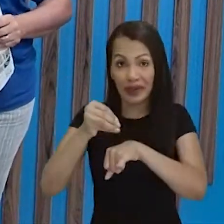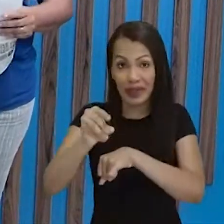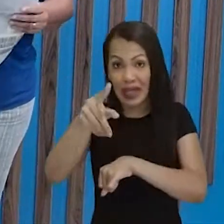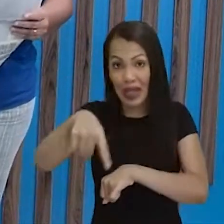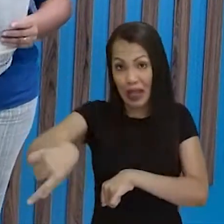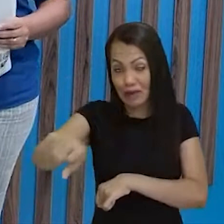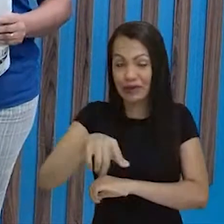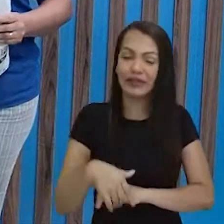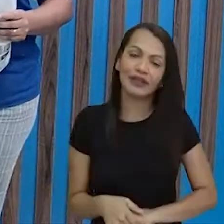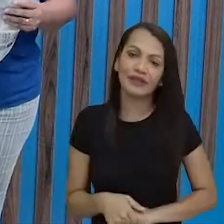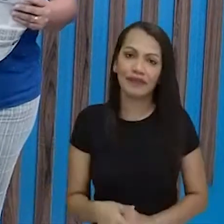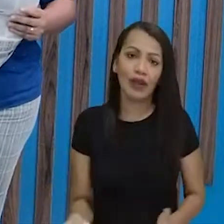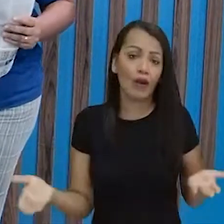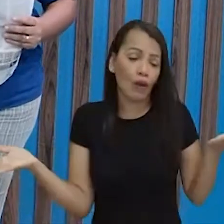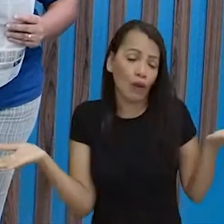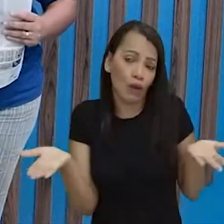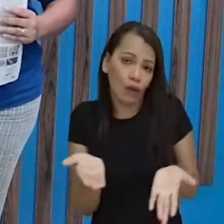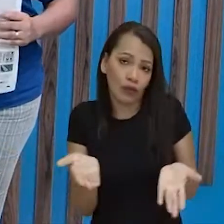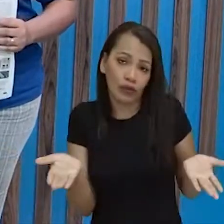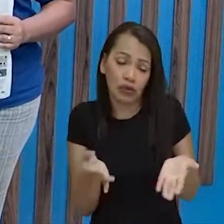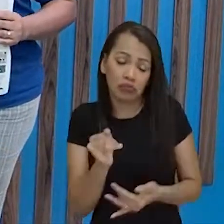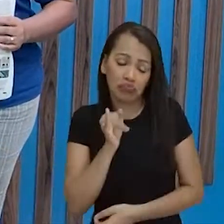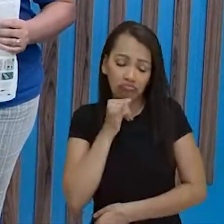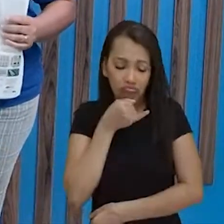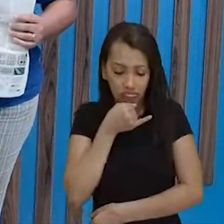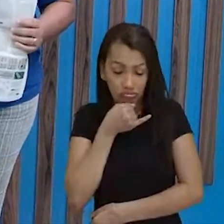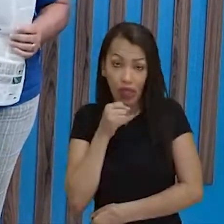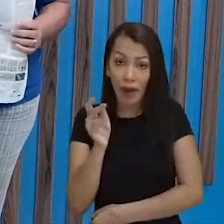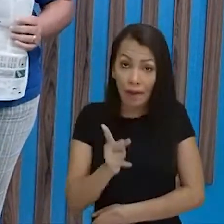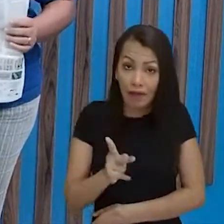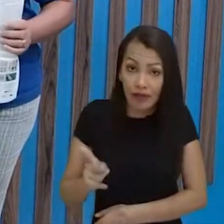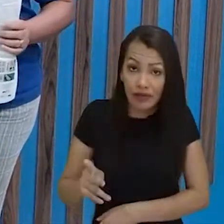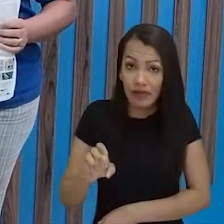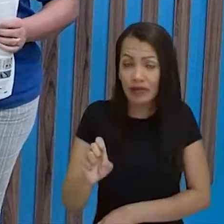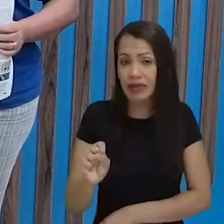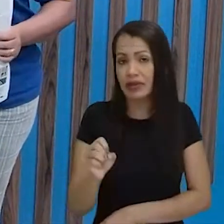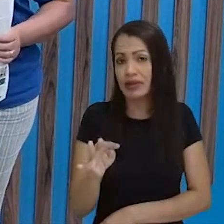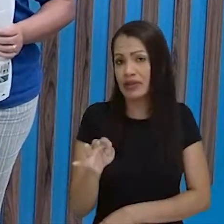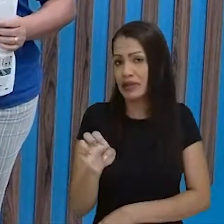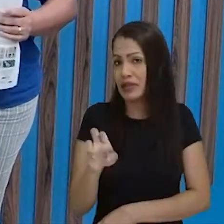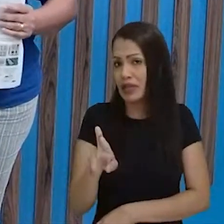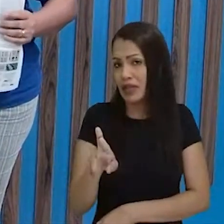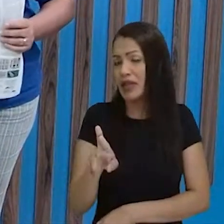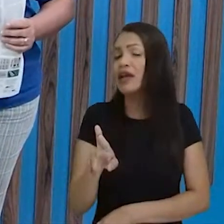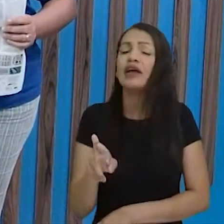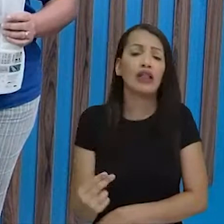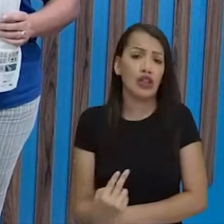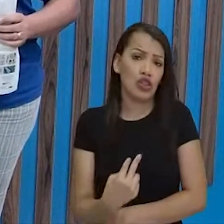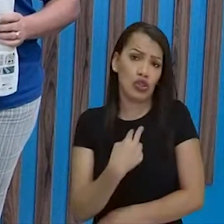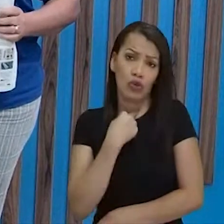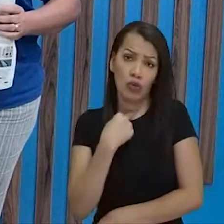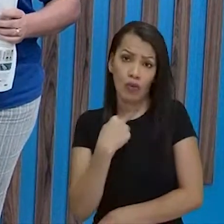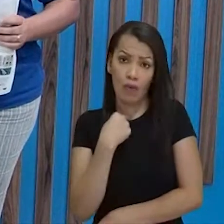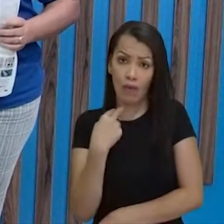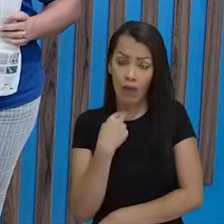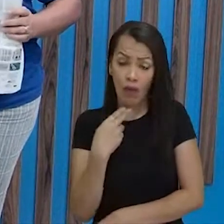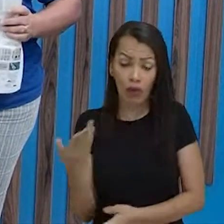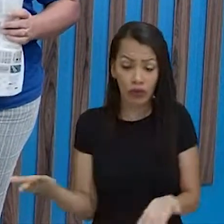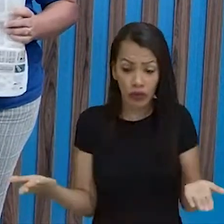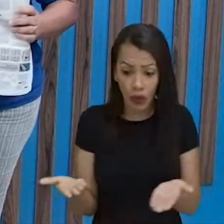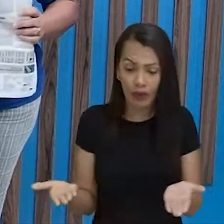vocês. Hoje, infelizmente, a professora Esther não pôde ficar conosco. E aí, quem vai